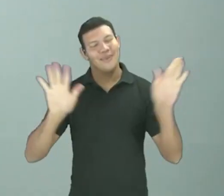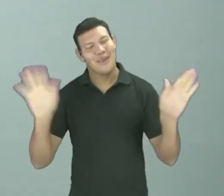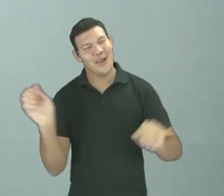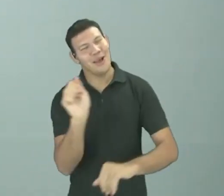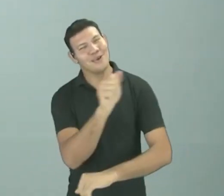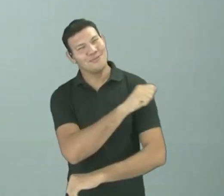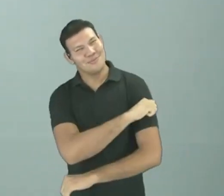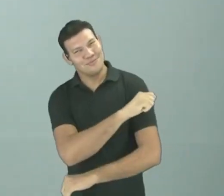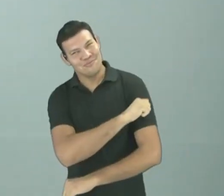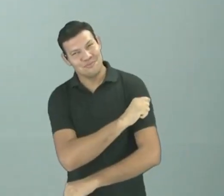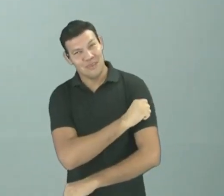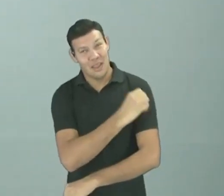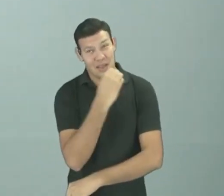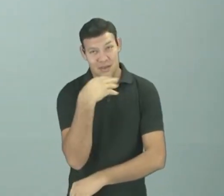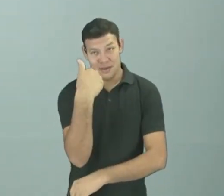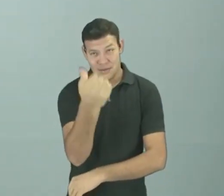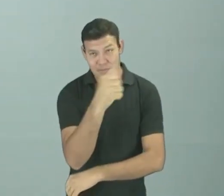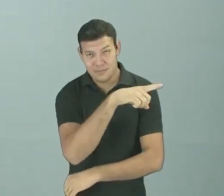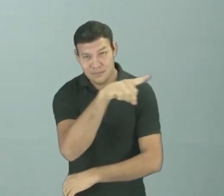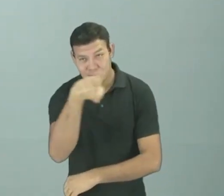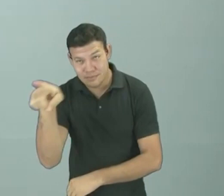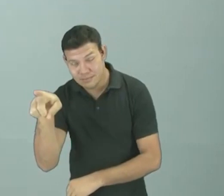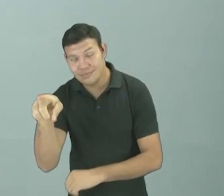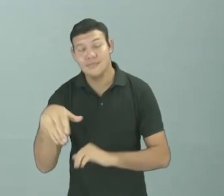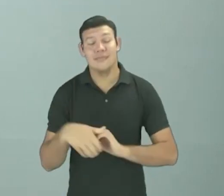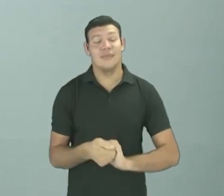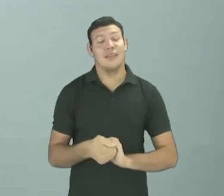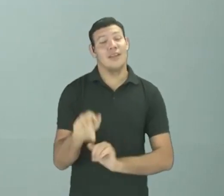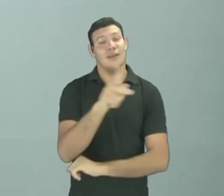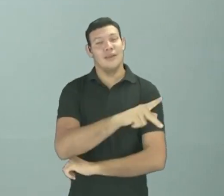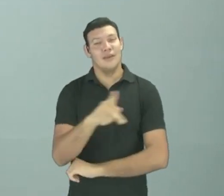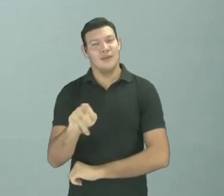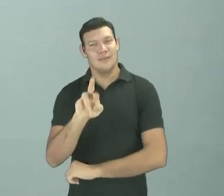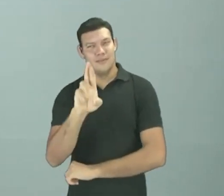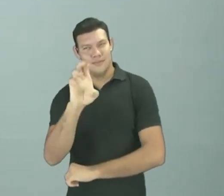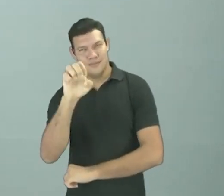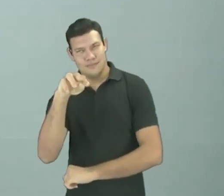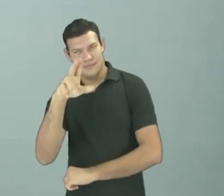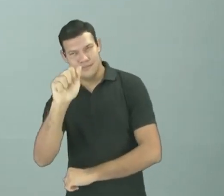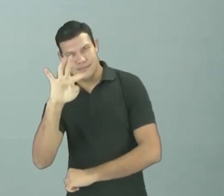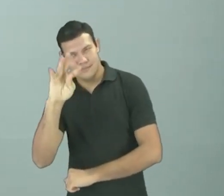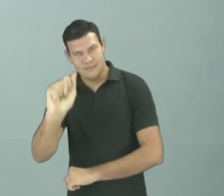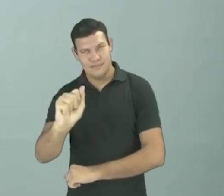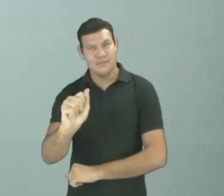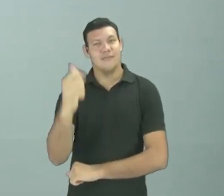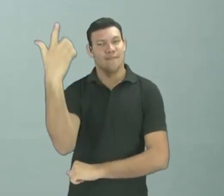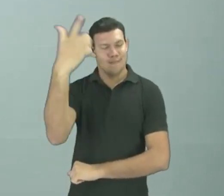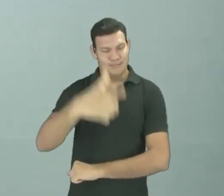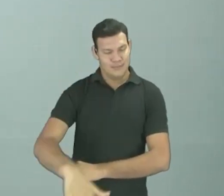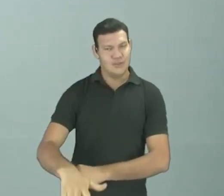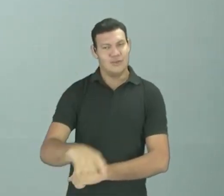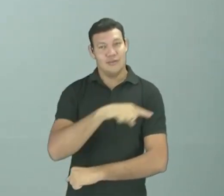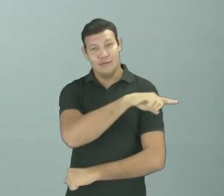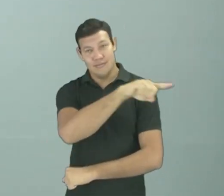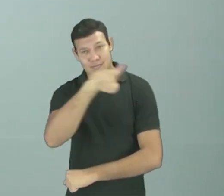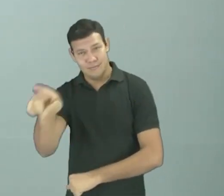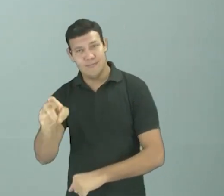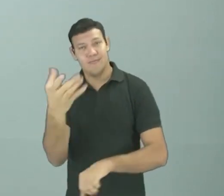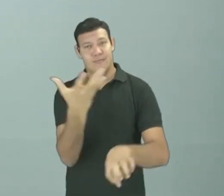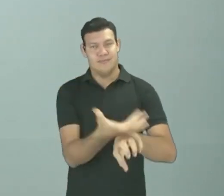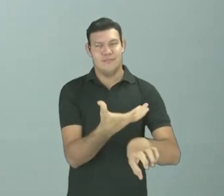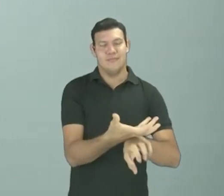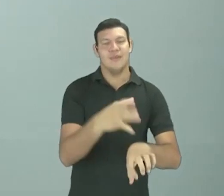Olá, alunos! Como estão? Tudo bem? Professora Renata, mais uma vez com vocês, com a disciplina de Língua